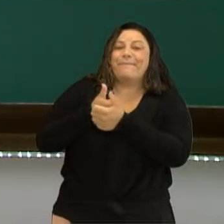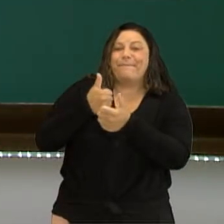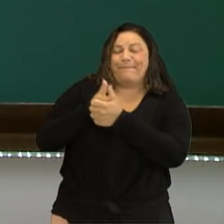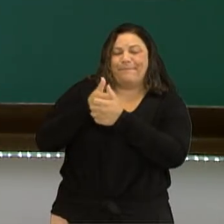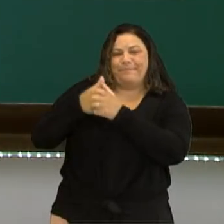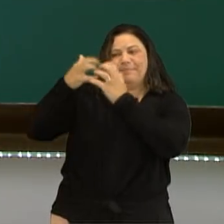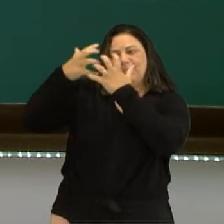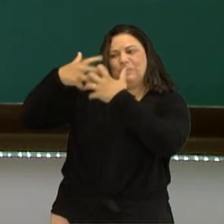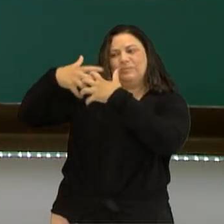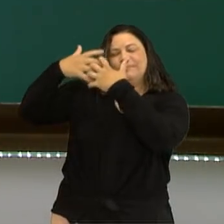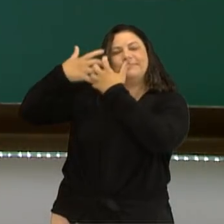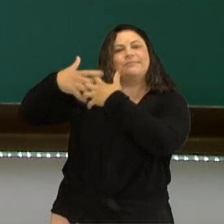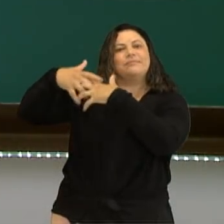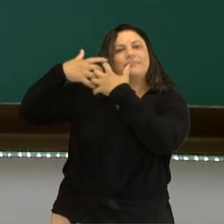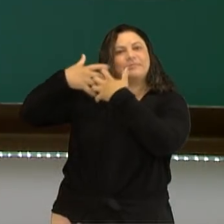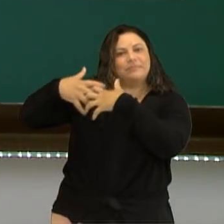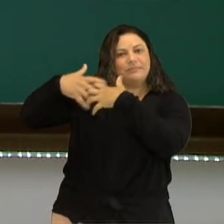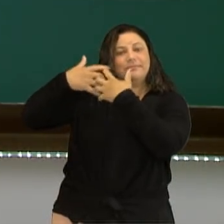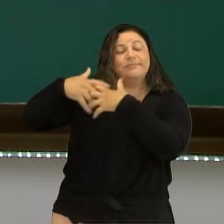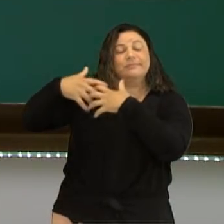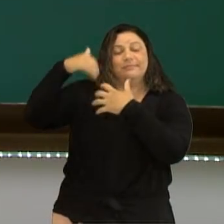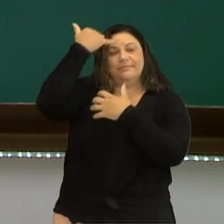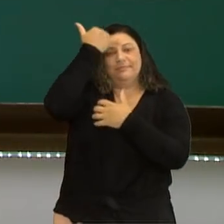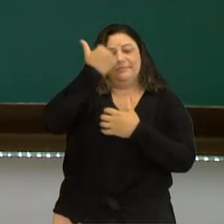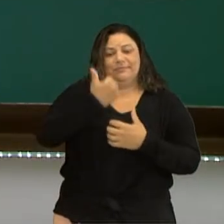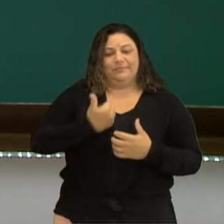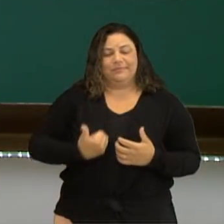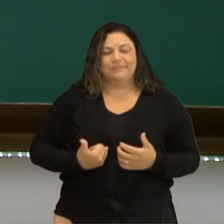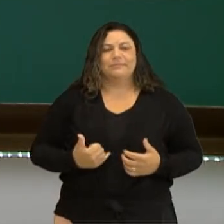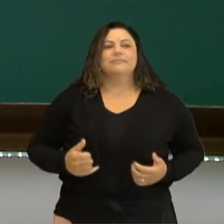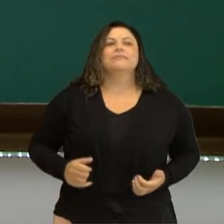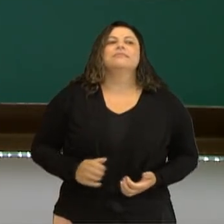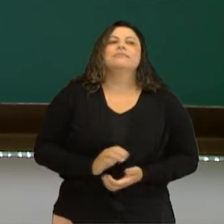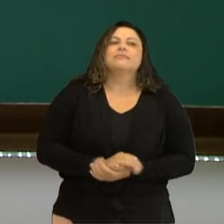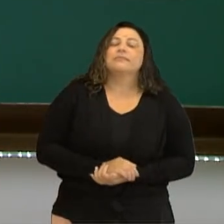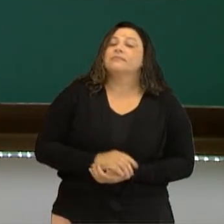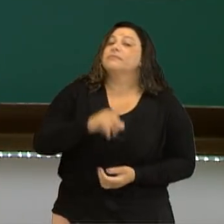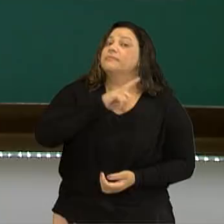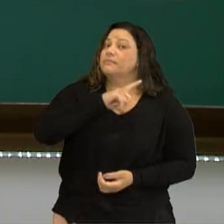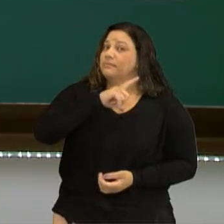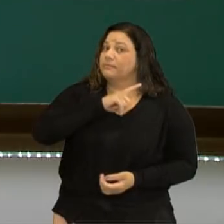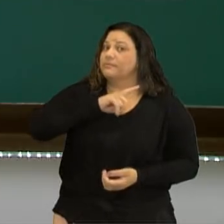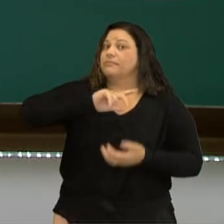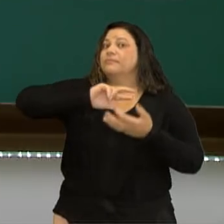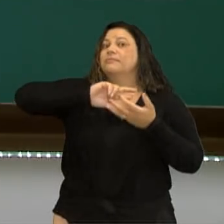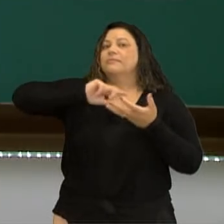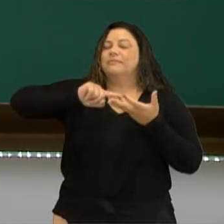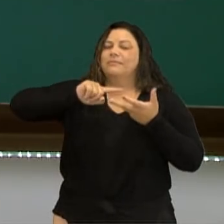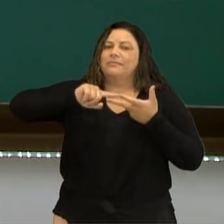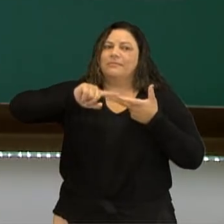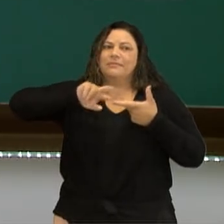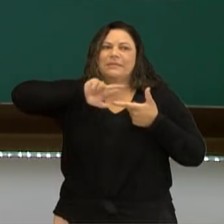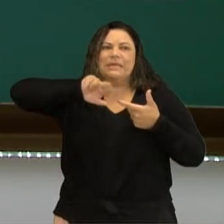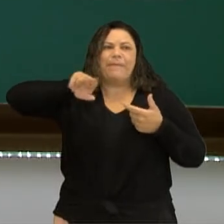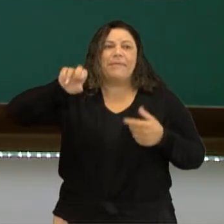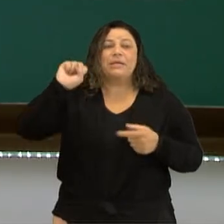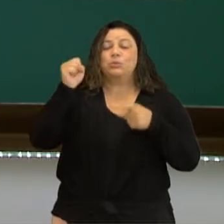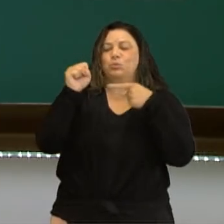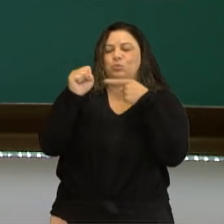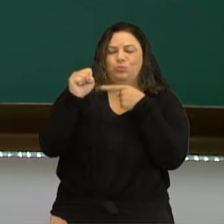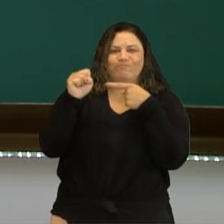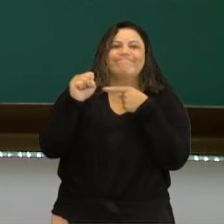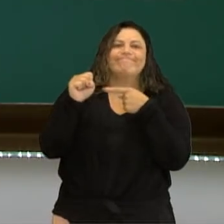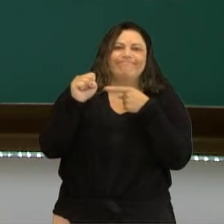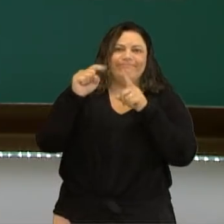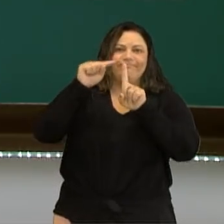então ele afeta o nosso sistema nervoso central. Existem mais de 8 espécies de bactérias que